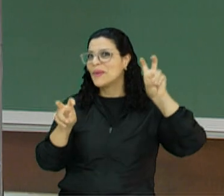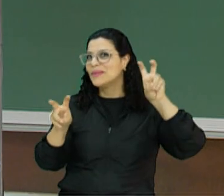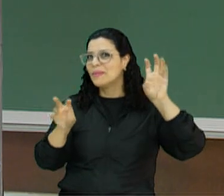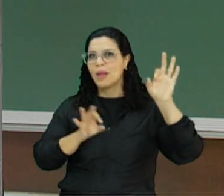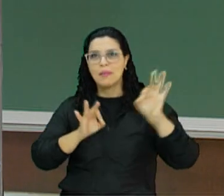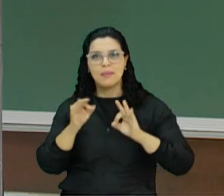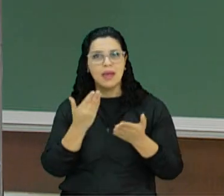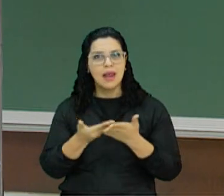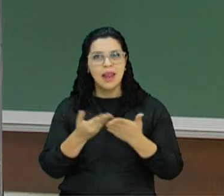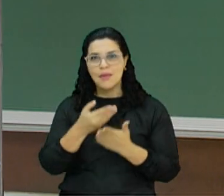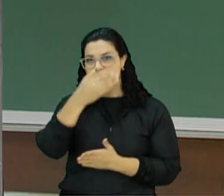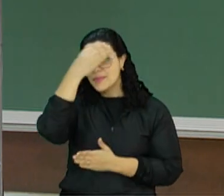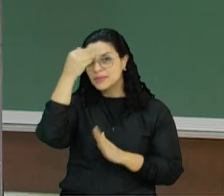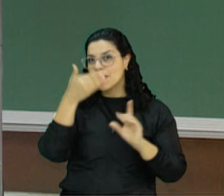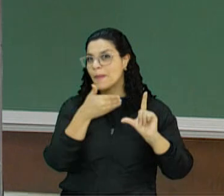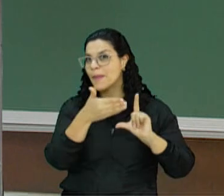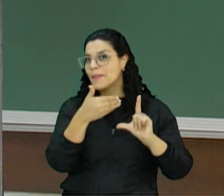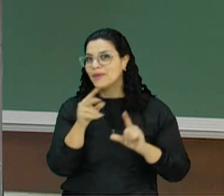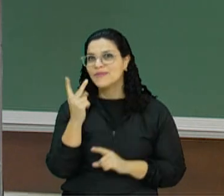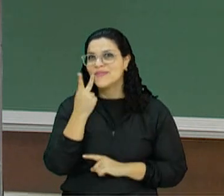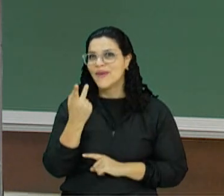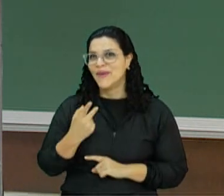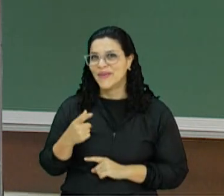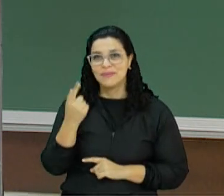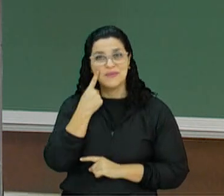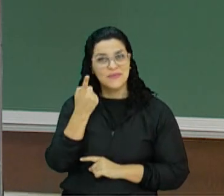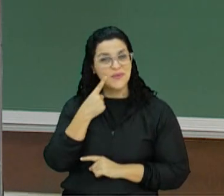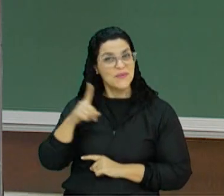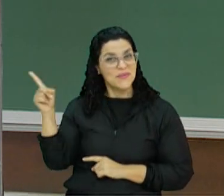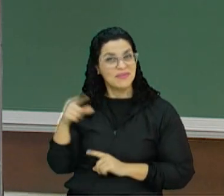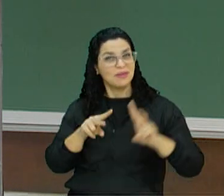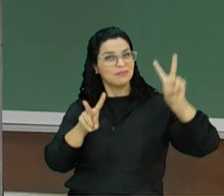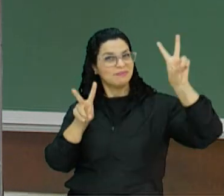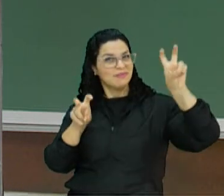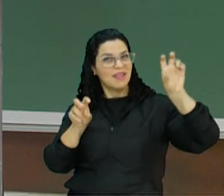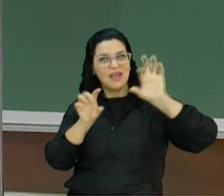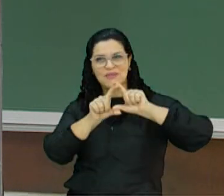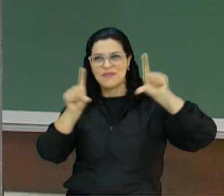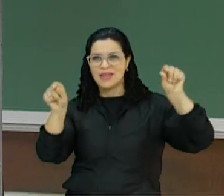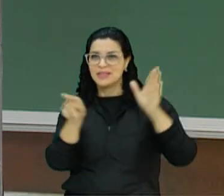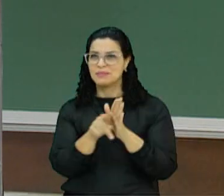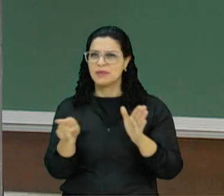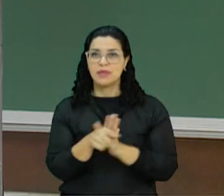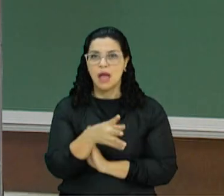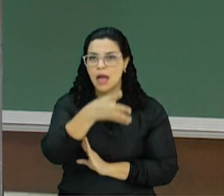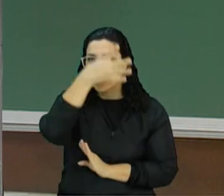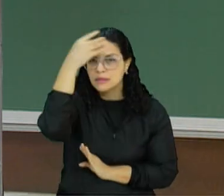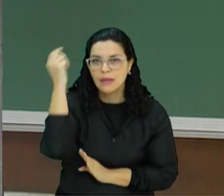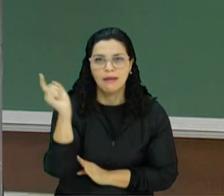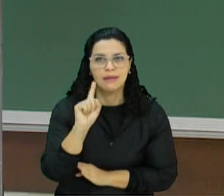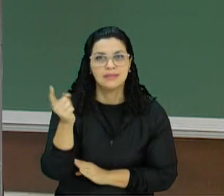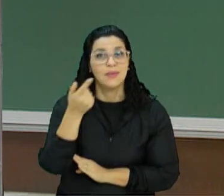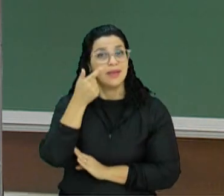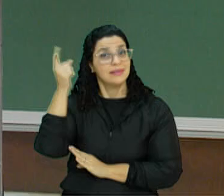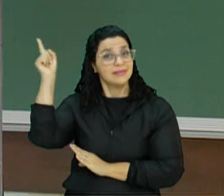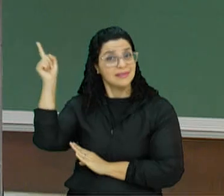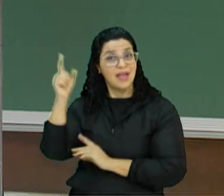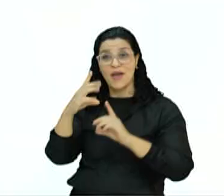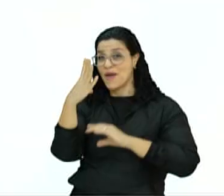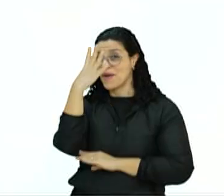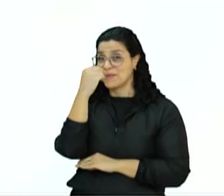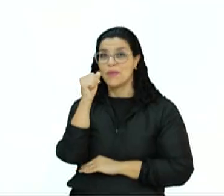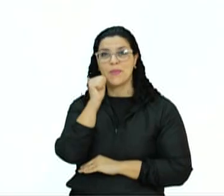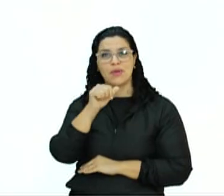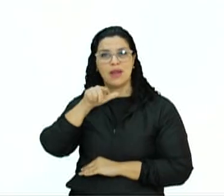preparei essa aula, eu esqueci a ordem dos slides, que vergonha. Mas vamos lá. Nós temos aqui mais uma frase para vocês não esquecerem. Essa senhora é a Lígia